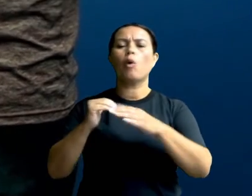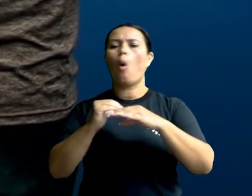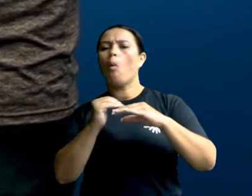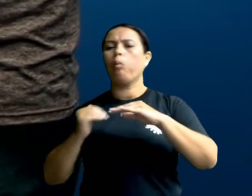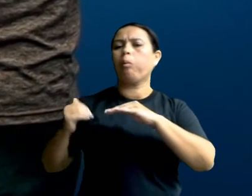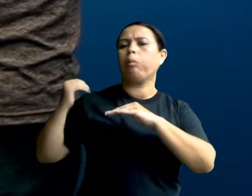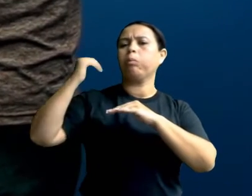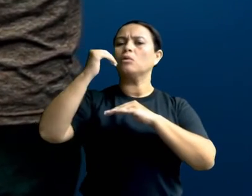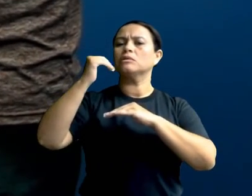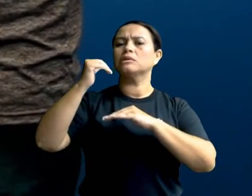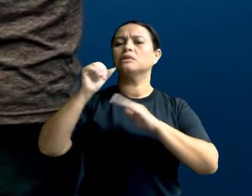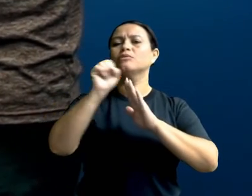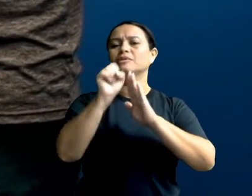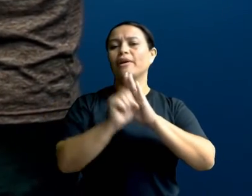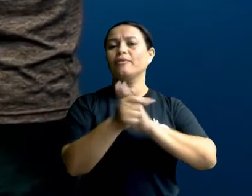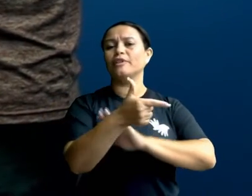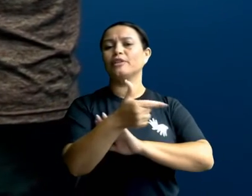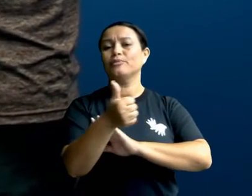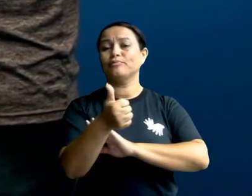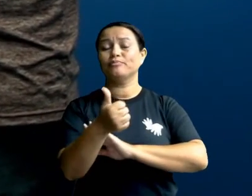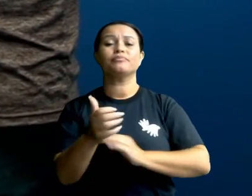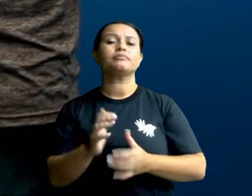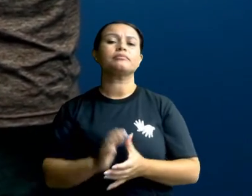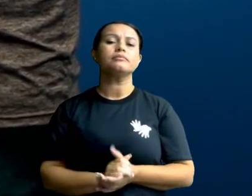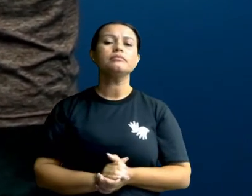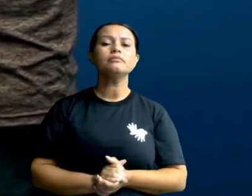potência do século XXI.